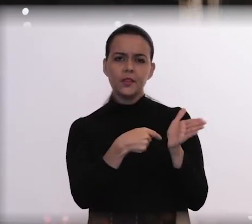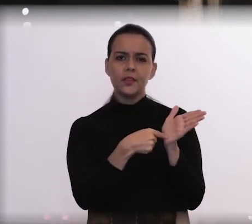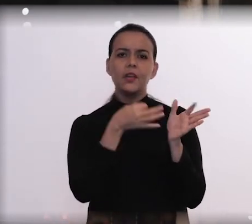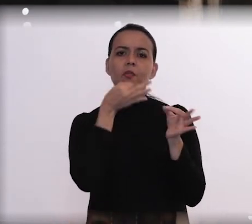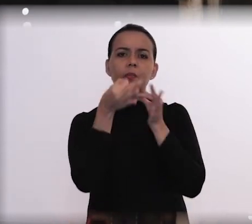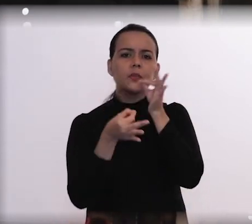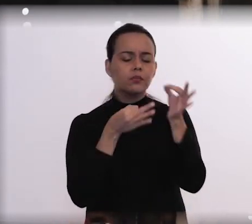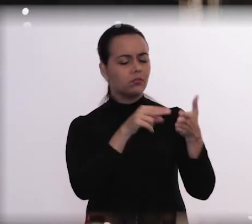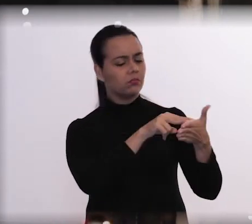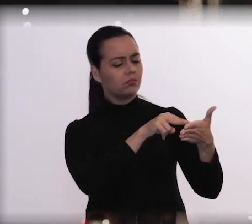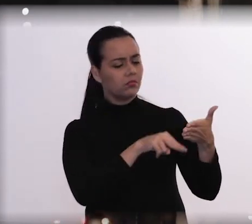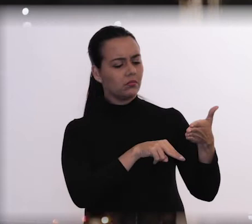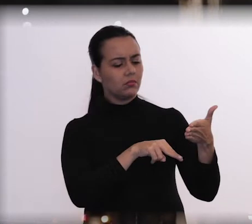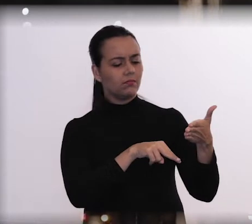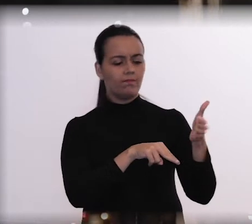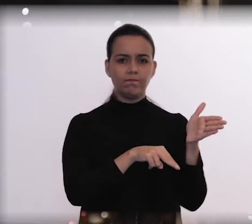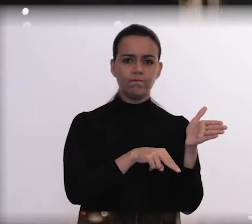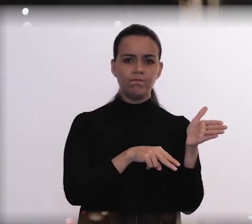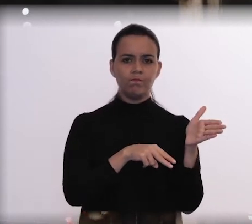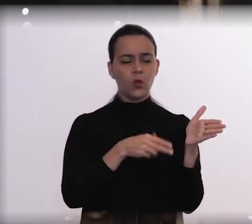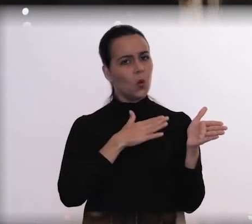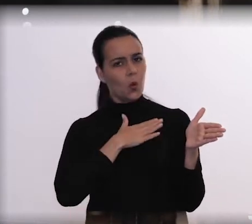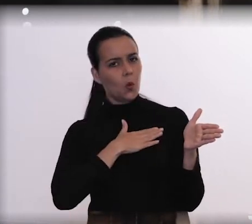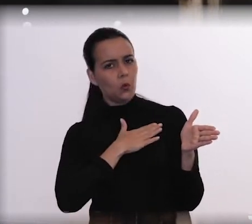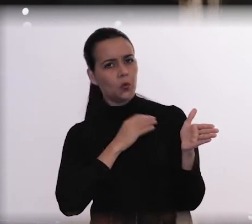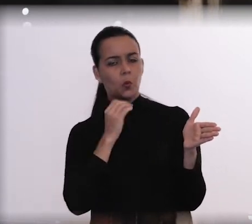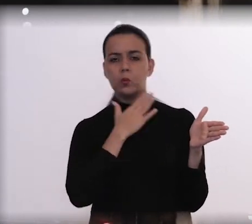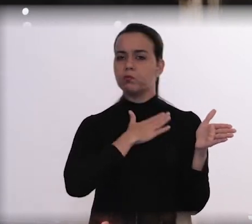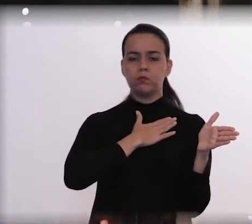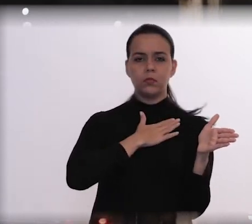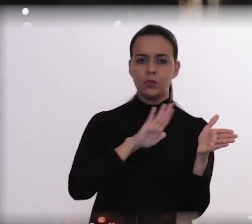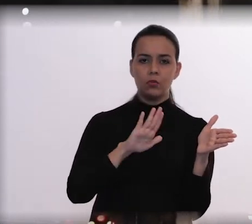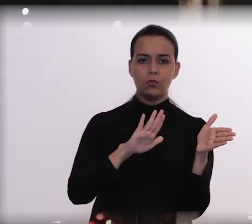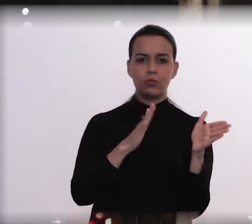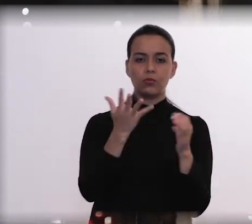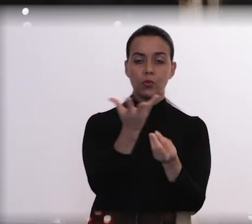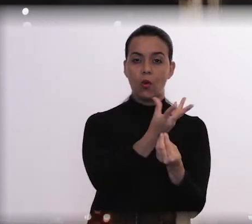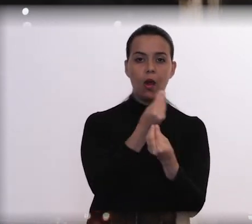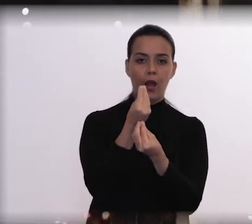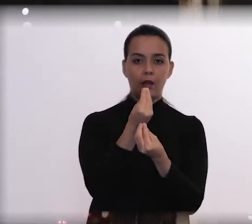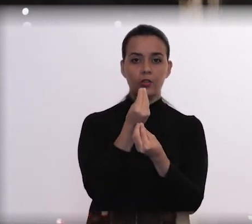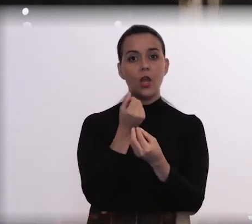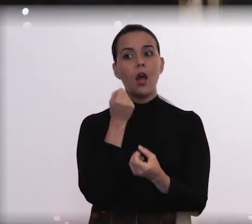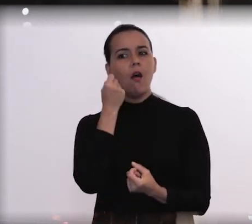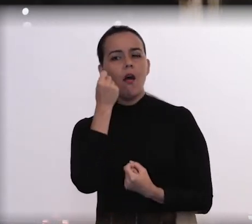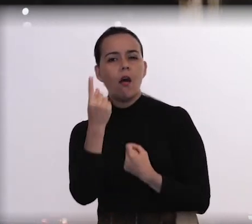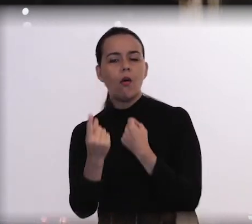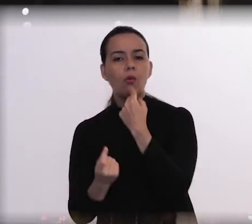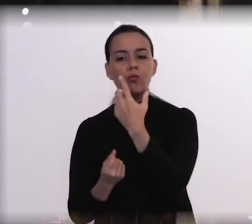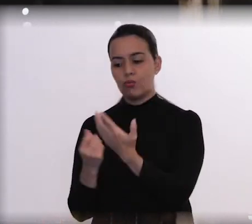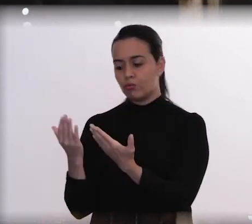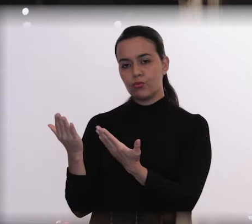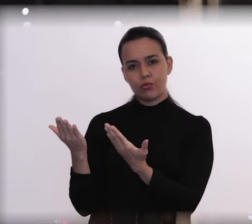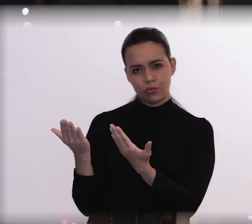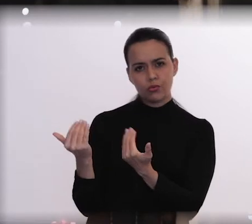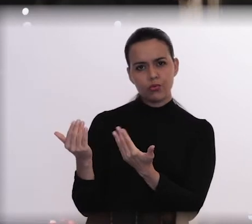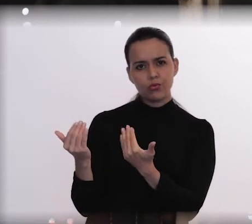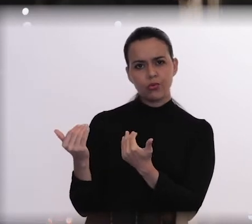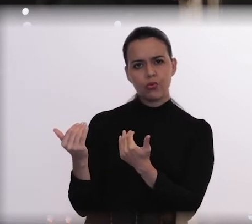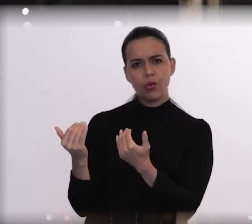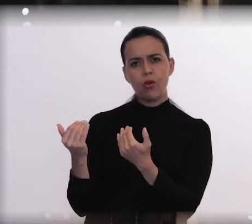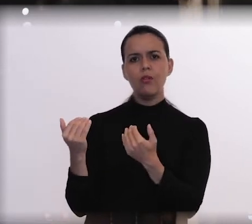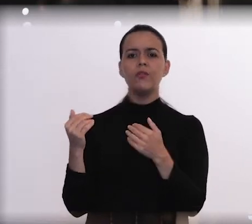que ela recebe essa crítica, em 1917, alguns jovens atuantes em São Paulo saem às páginas da imprensa